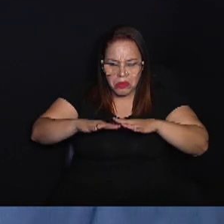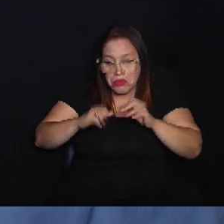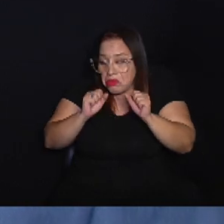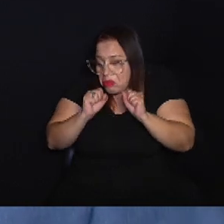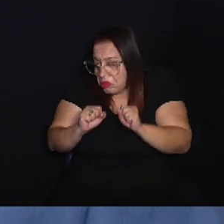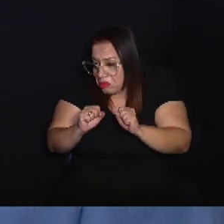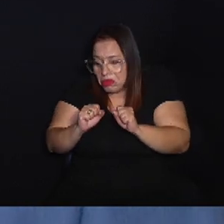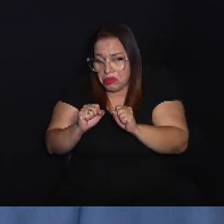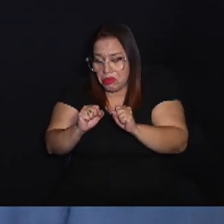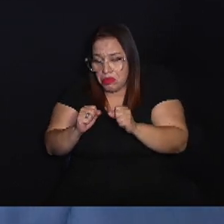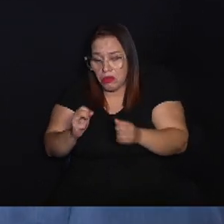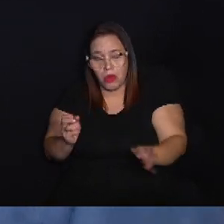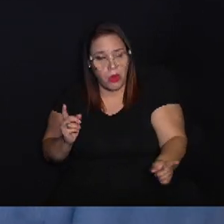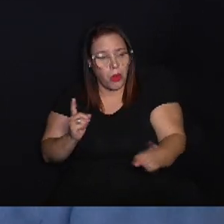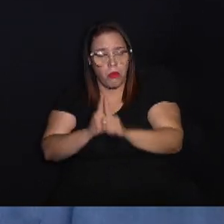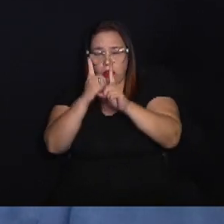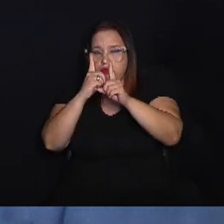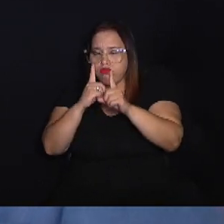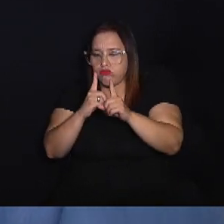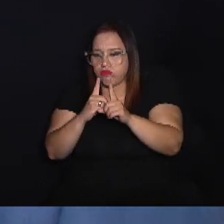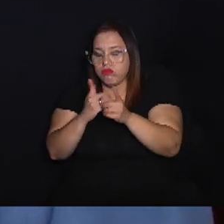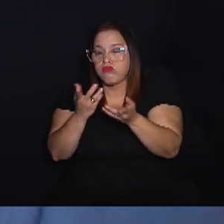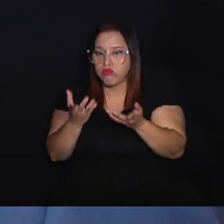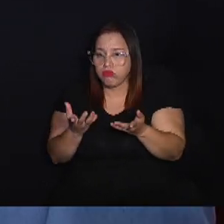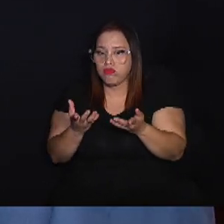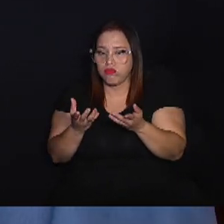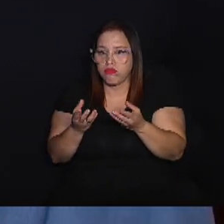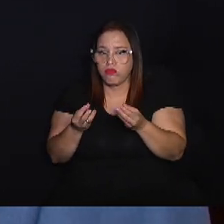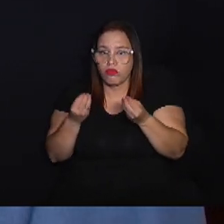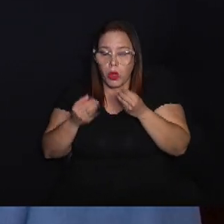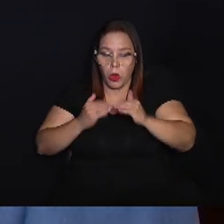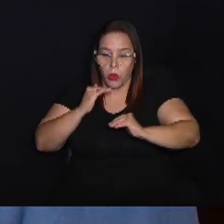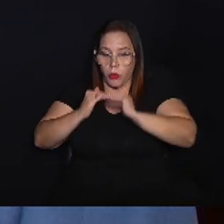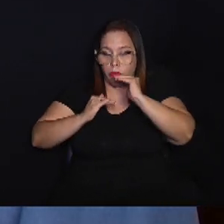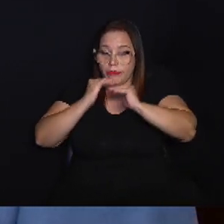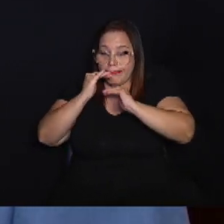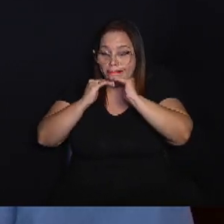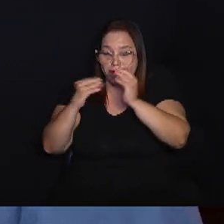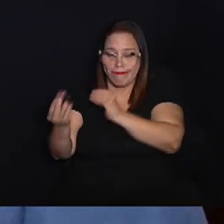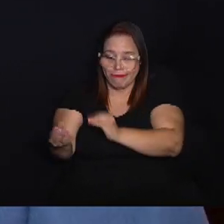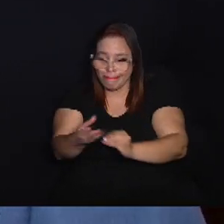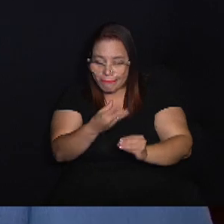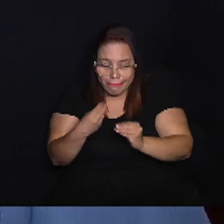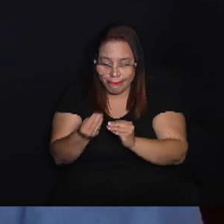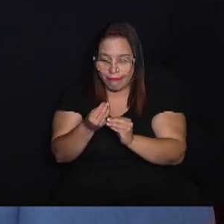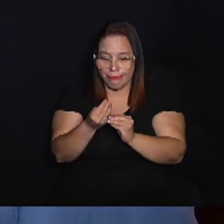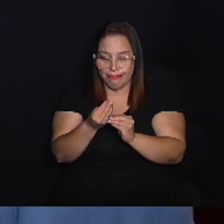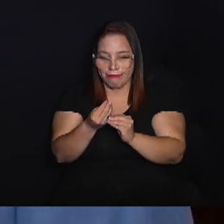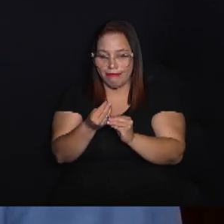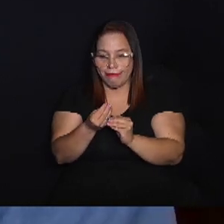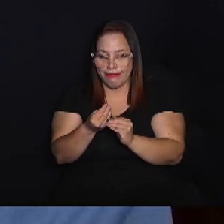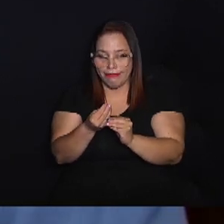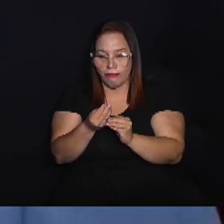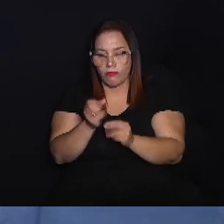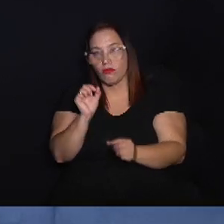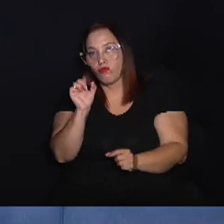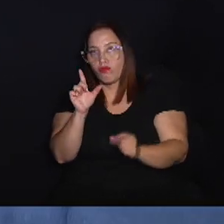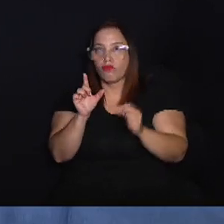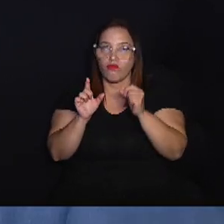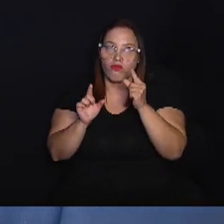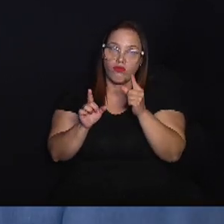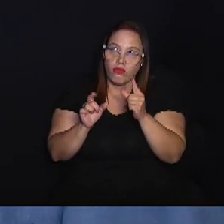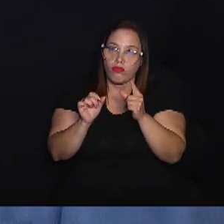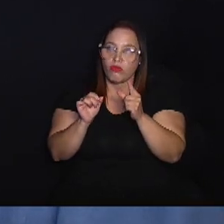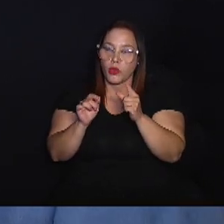pudessem se encontrar e pudessem desenvolver as suas artes com, digamos assim,